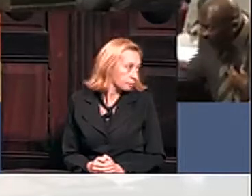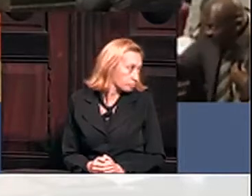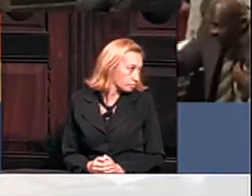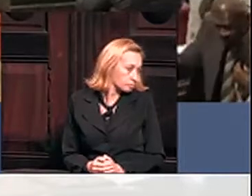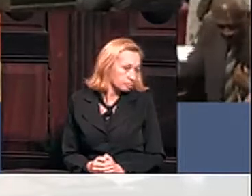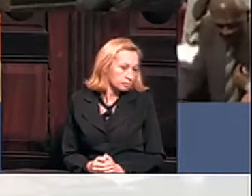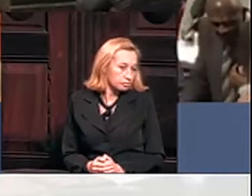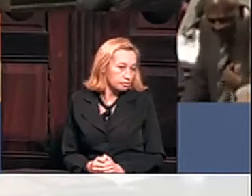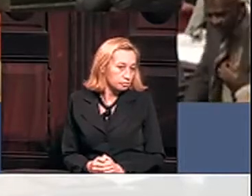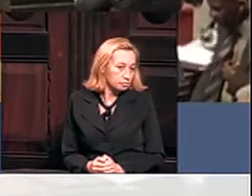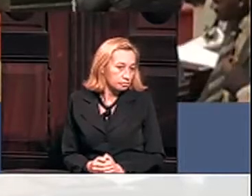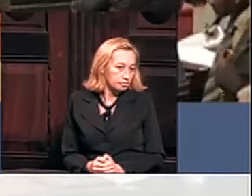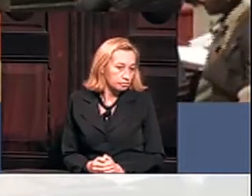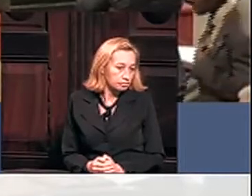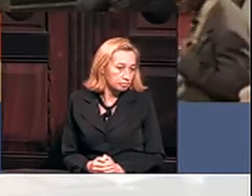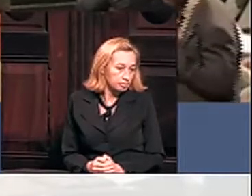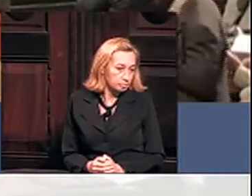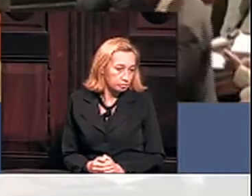Senhor presidente,